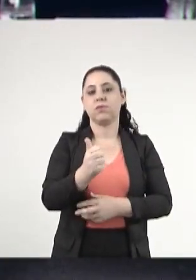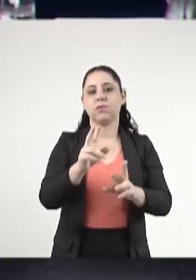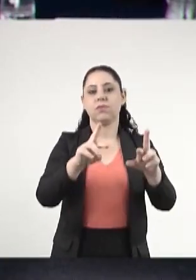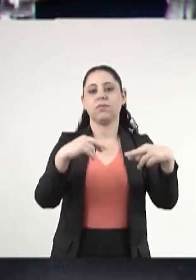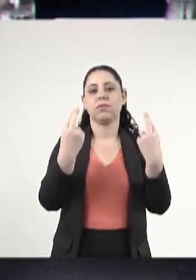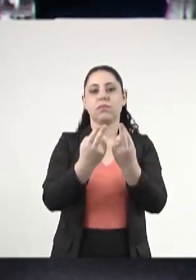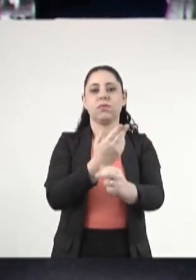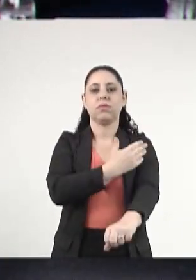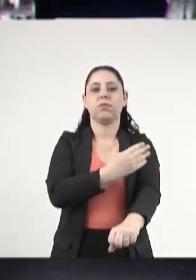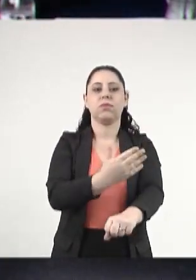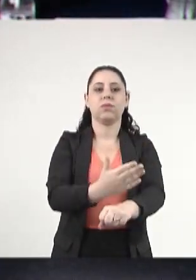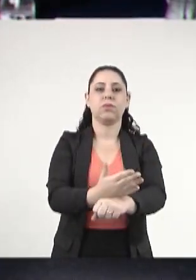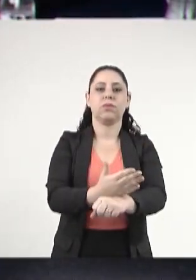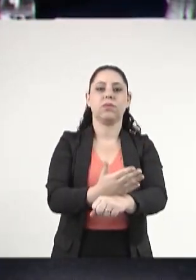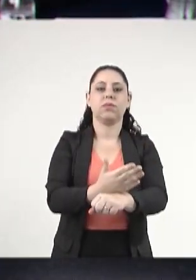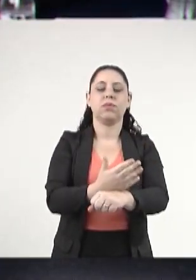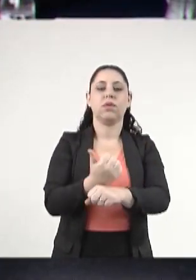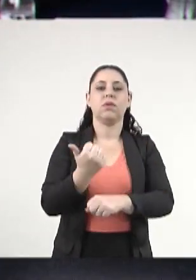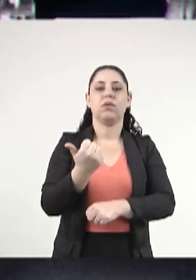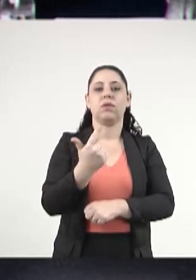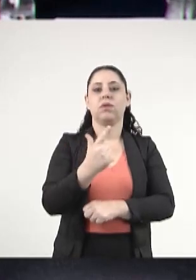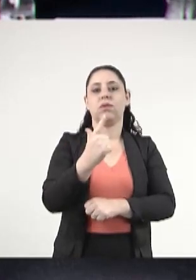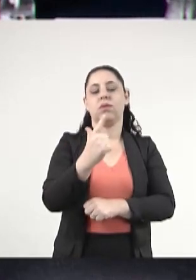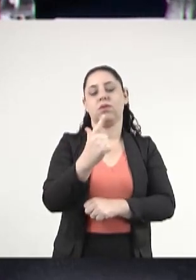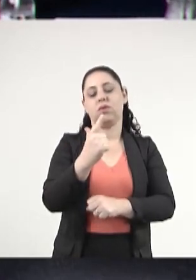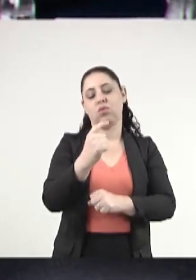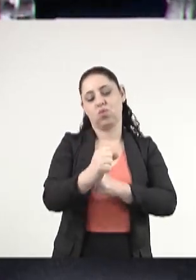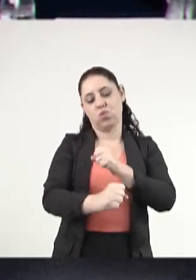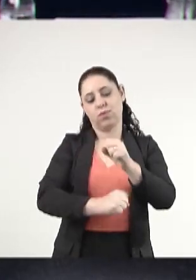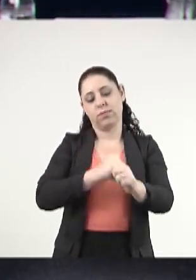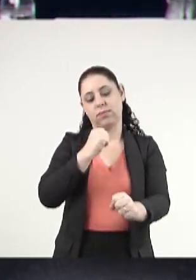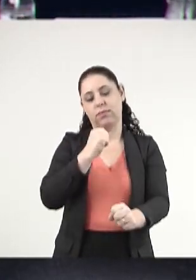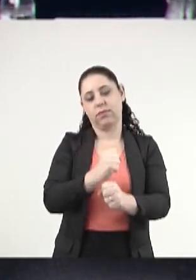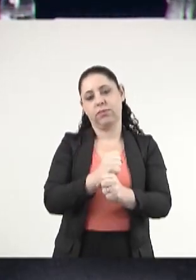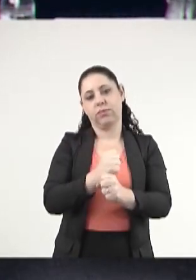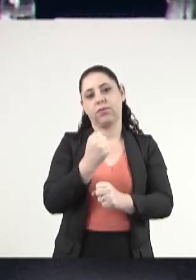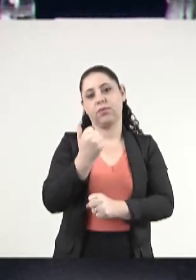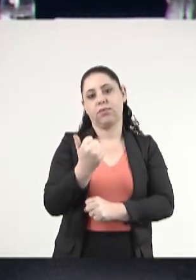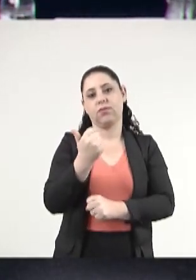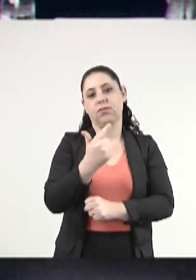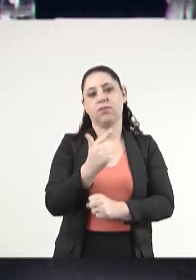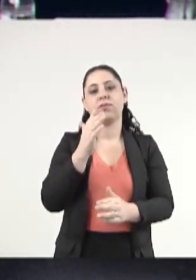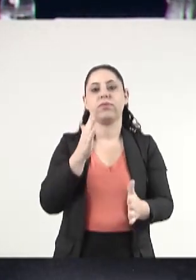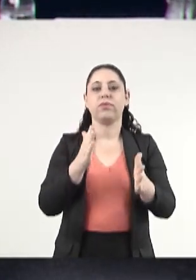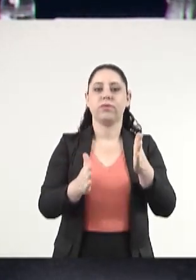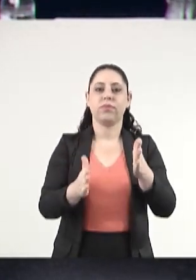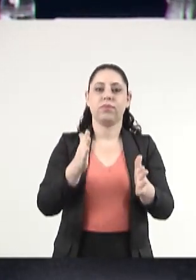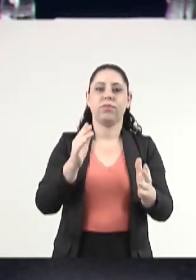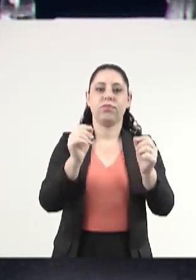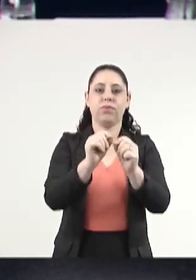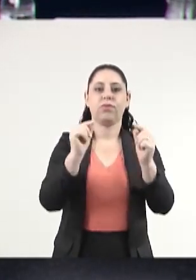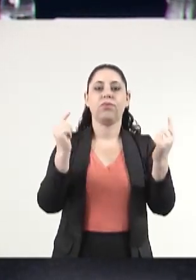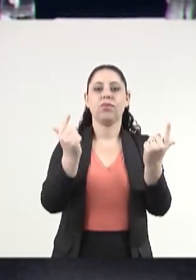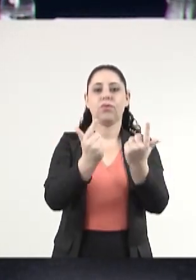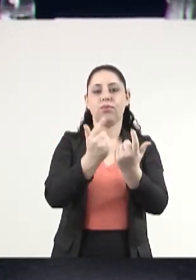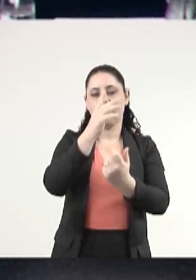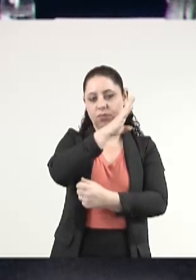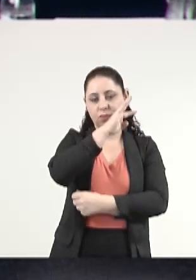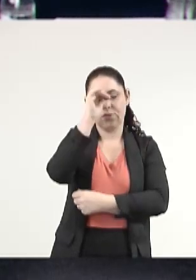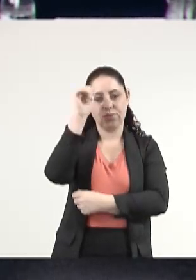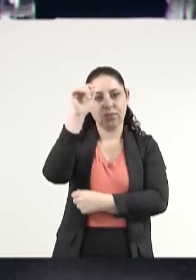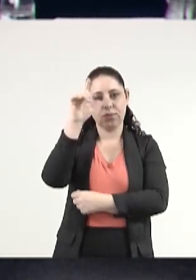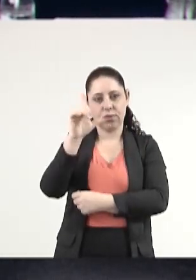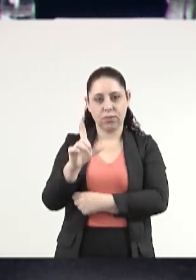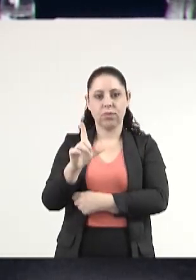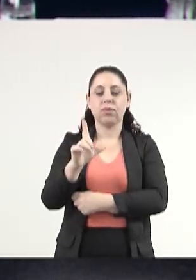sessão ordinária da segunda sessão legislativa da 12ª legislatura da Assembleia Legislativa do